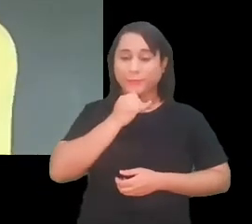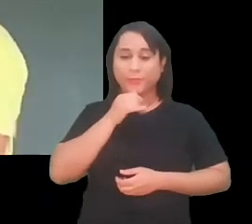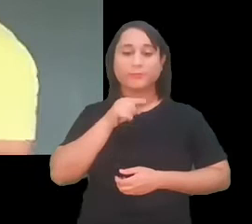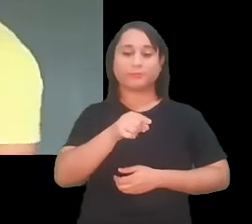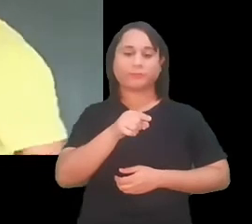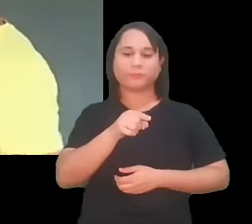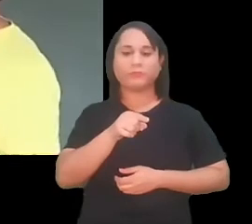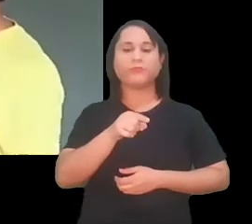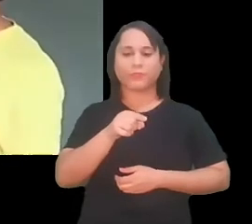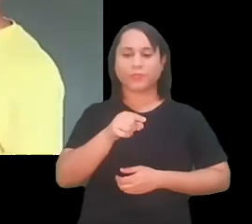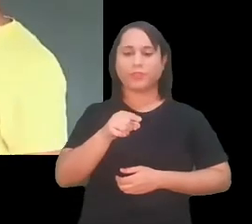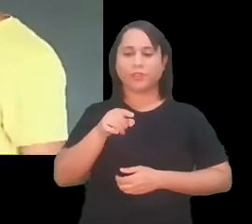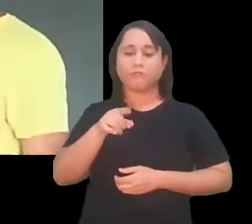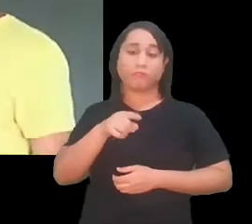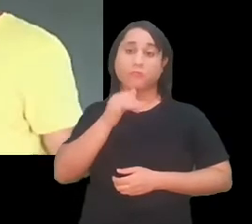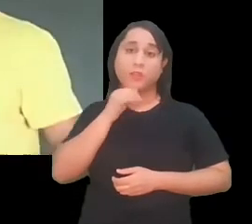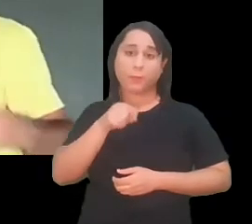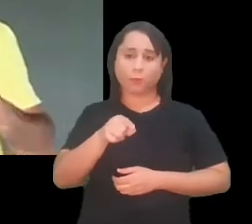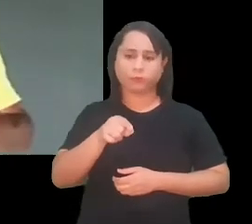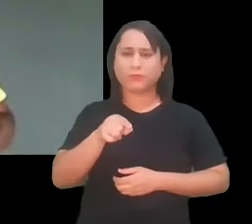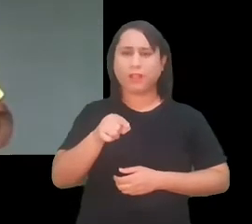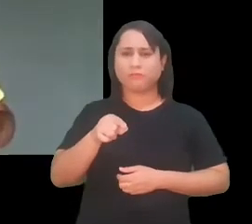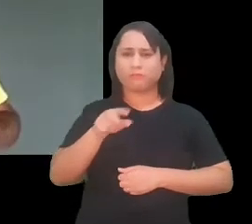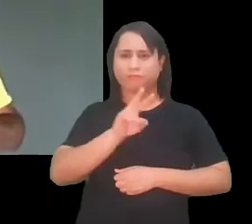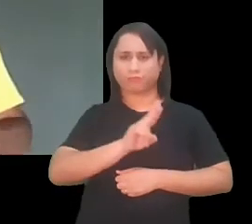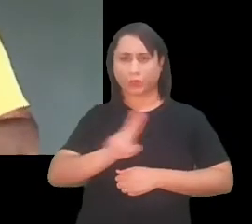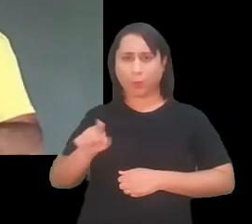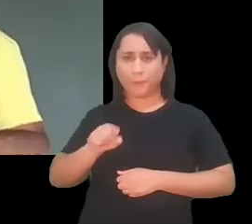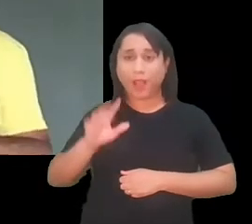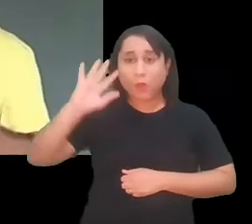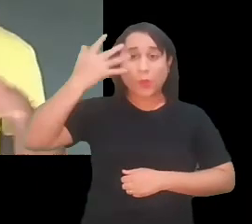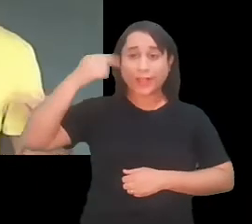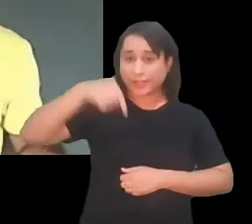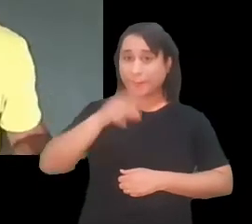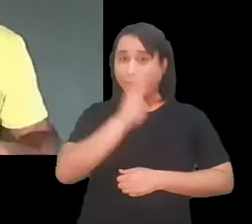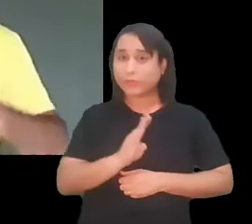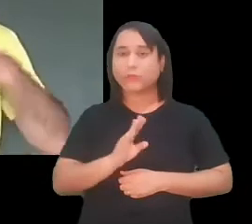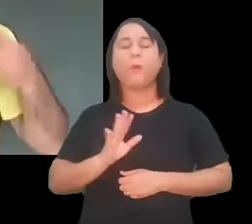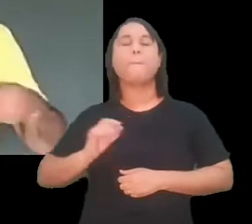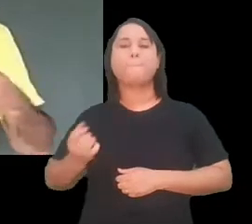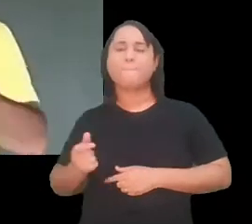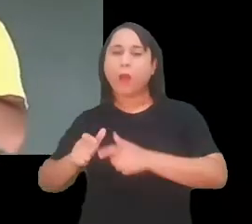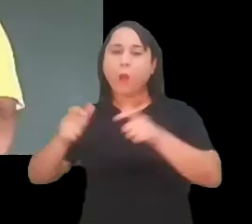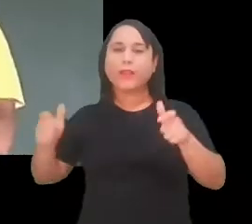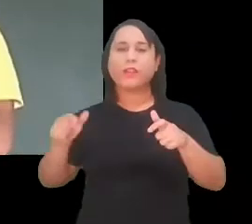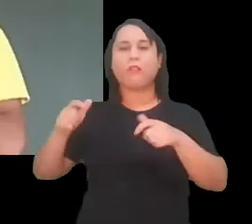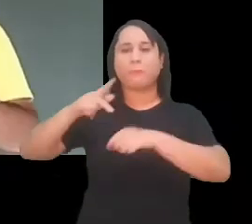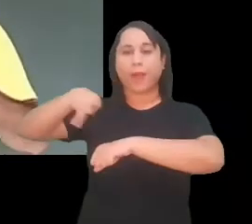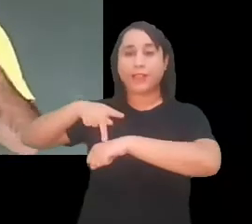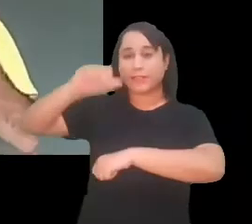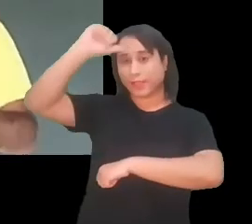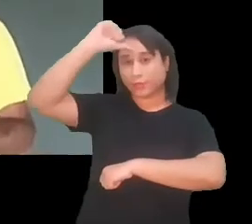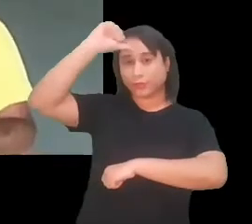herança holândrica, que é a hipertricose auricular. Ela não é muito comum aqui no Brasil, mas na Índia existem bastantes casos dessa herança.